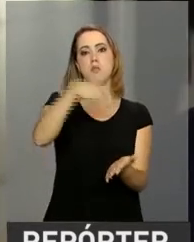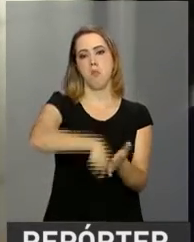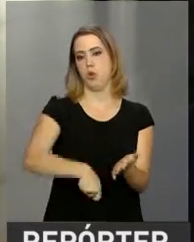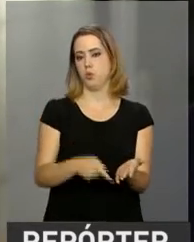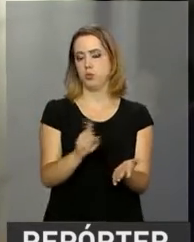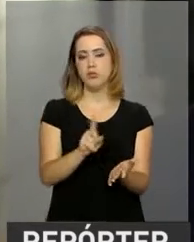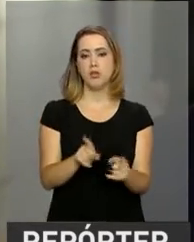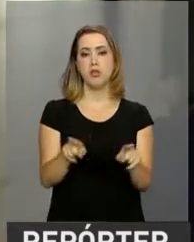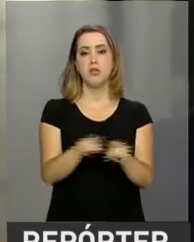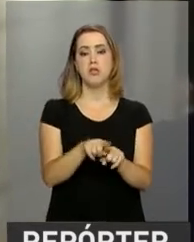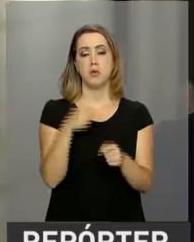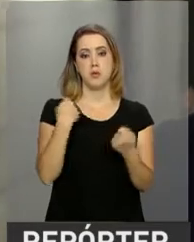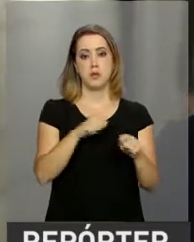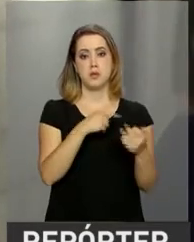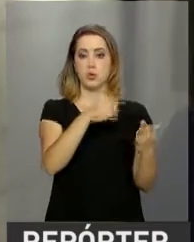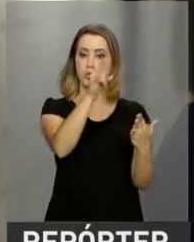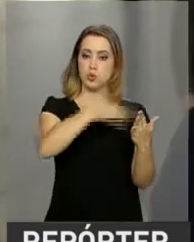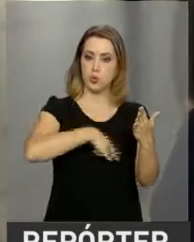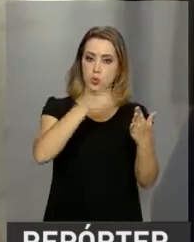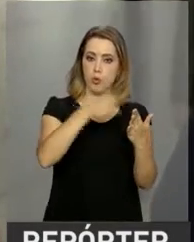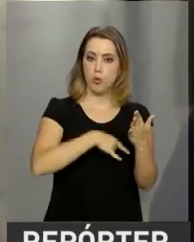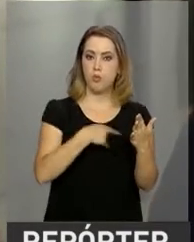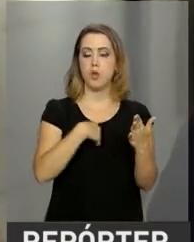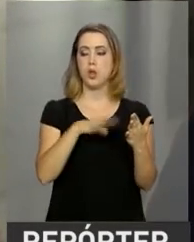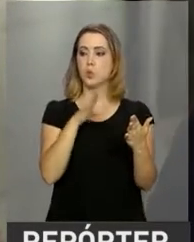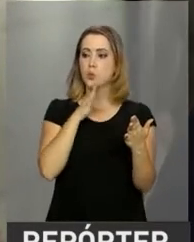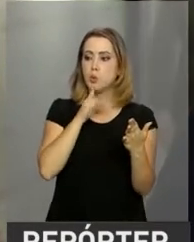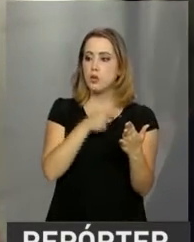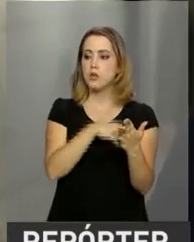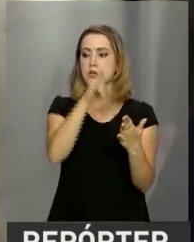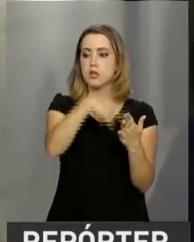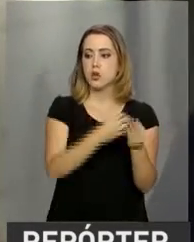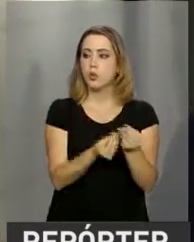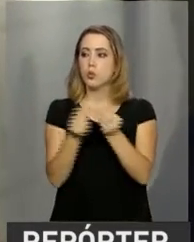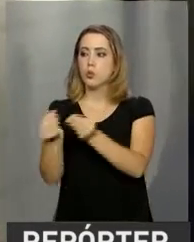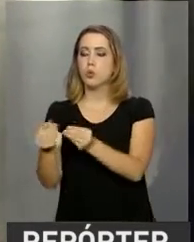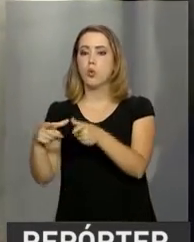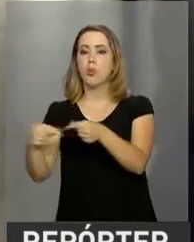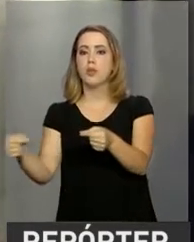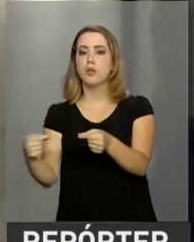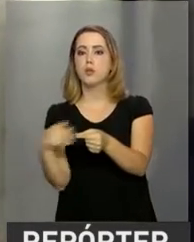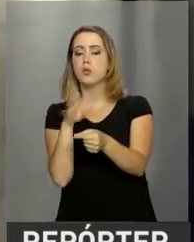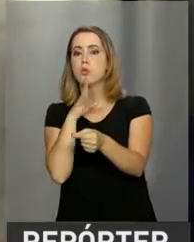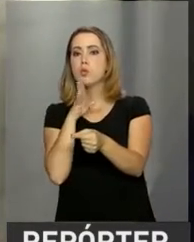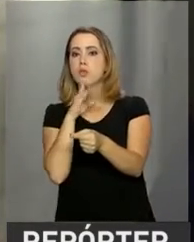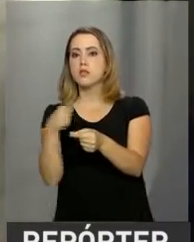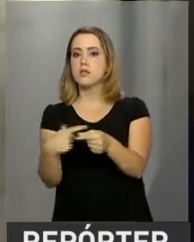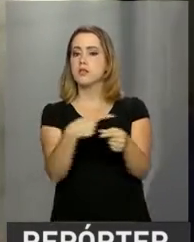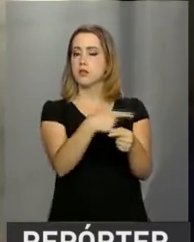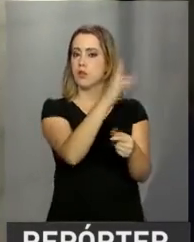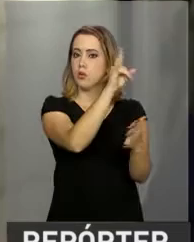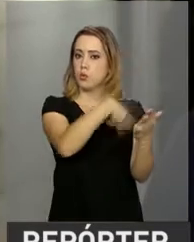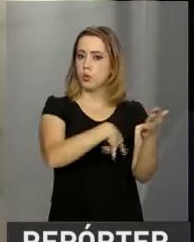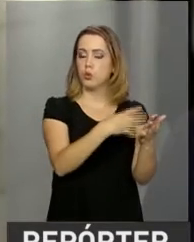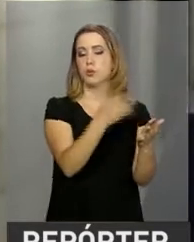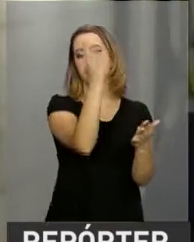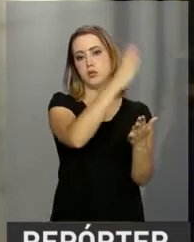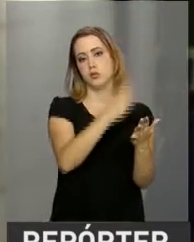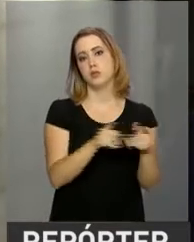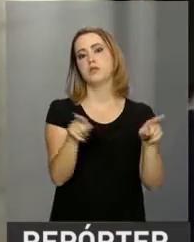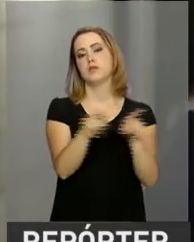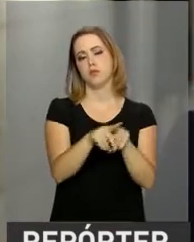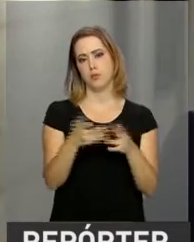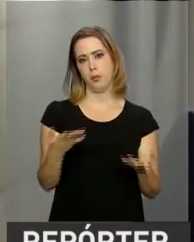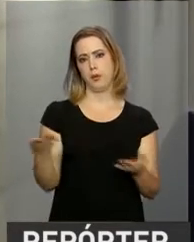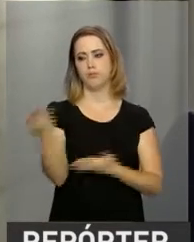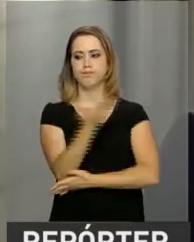de reconhecimento dos dois sistemas, do japonês com o do brasileiro. E uma vez resolvido isso, eu penso que ainda esse ano de 2016